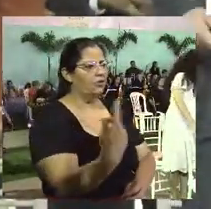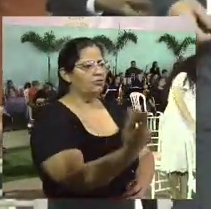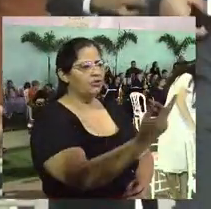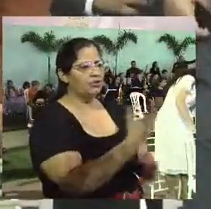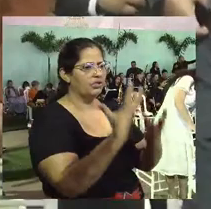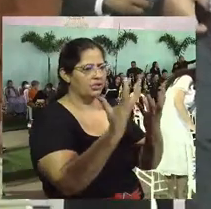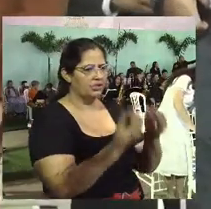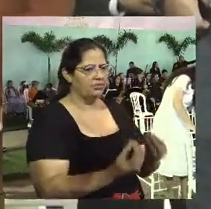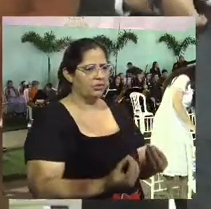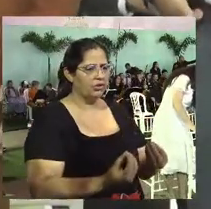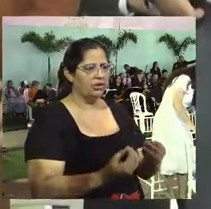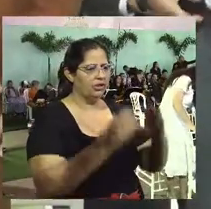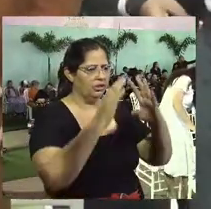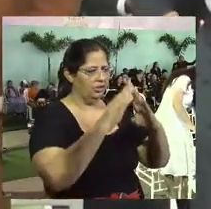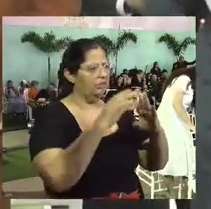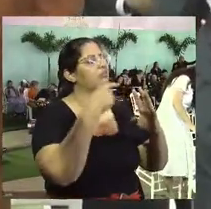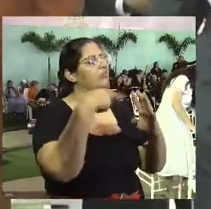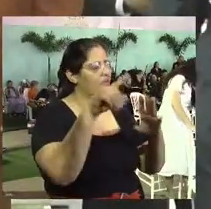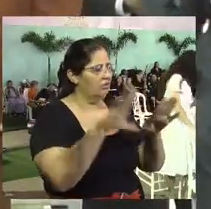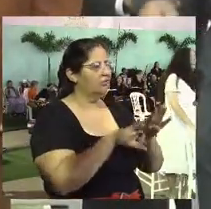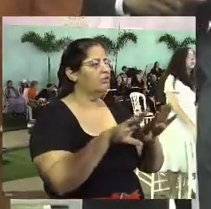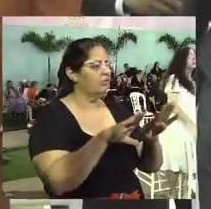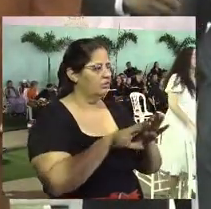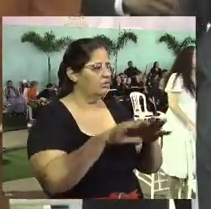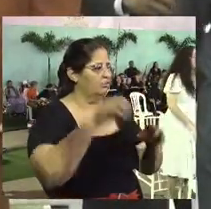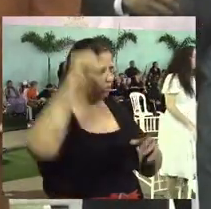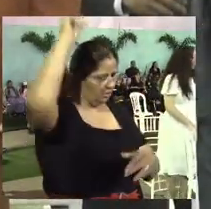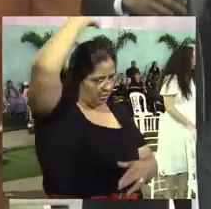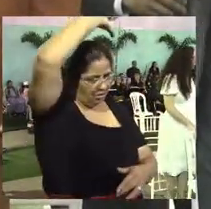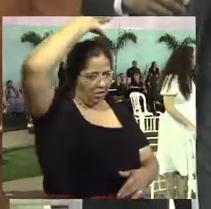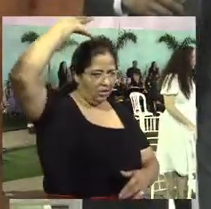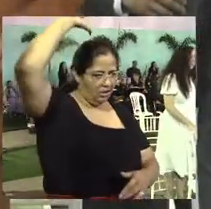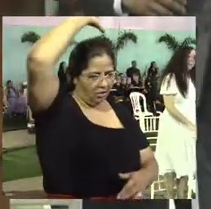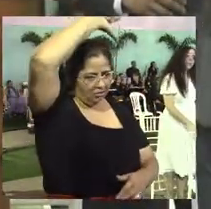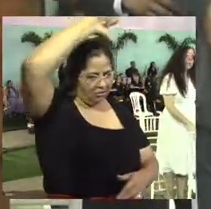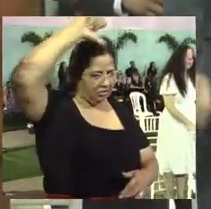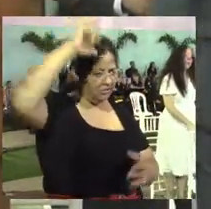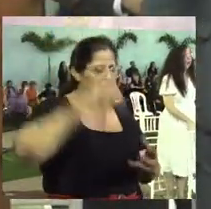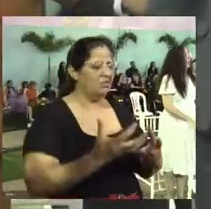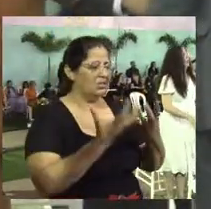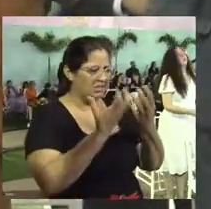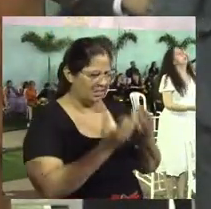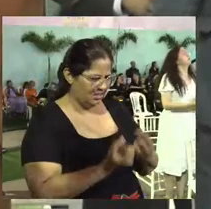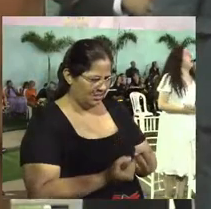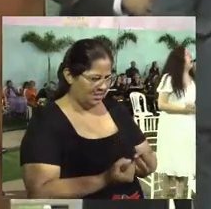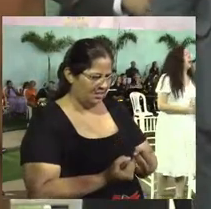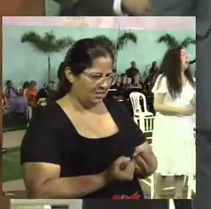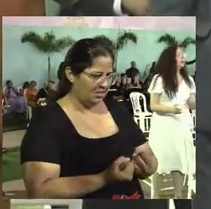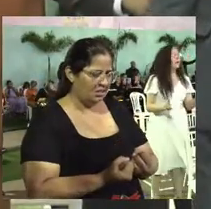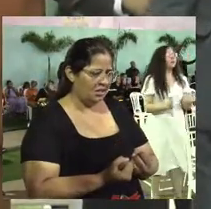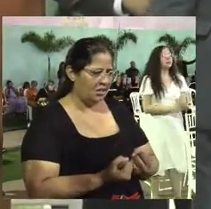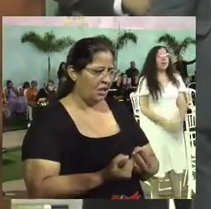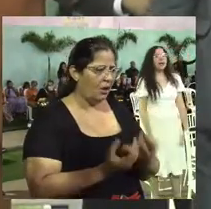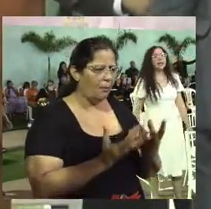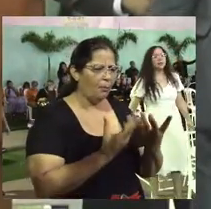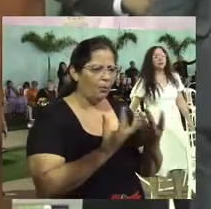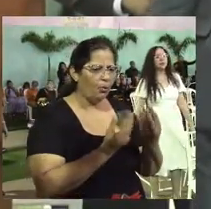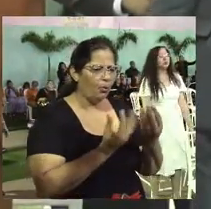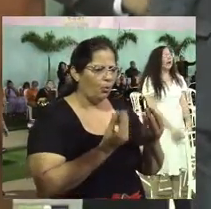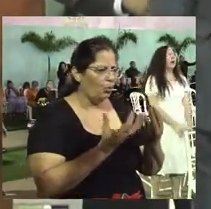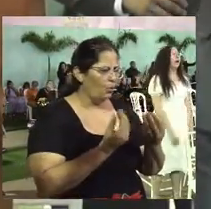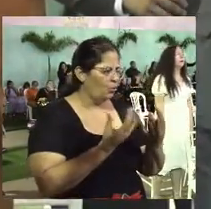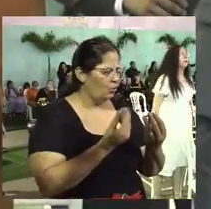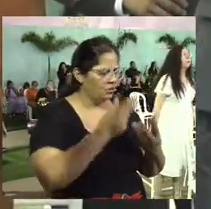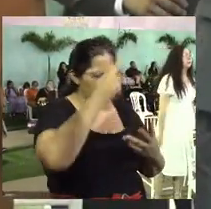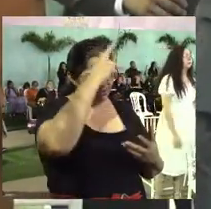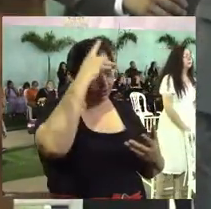aqui em casa a unção para ganhar milhares e milhões para Jesus Cristo quem tá